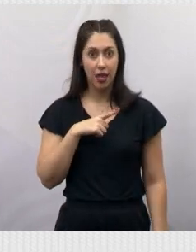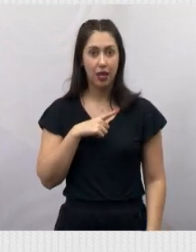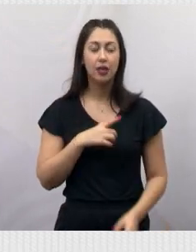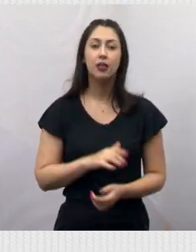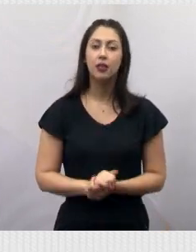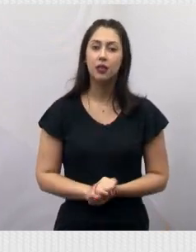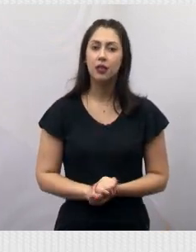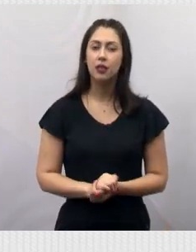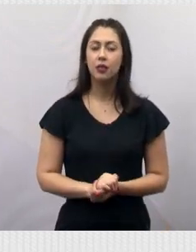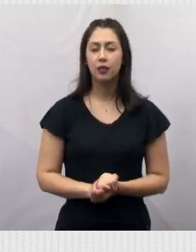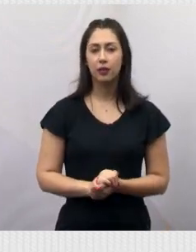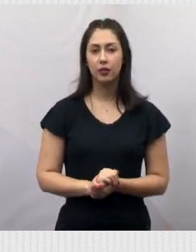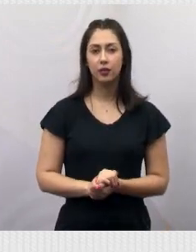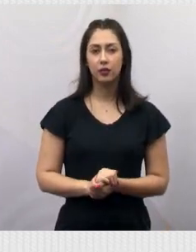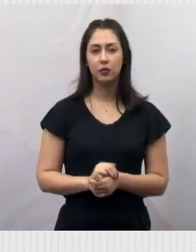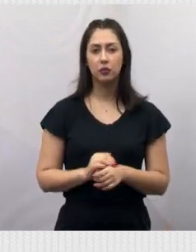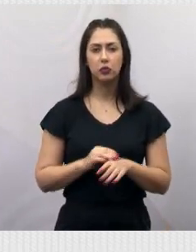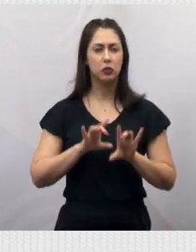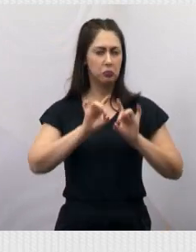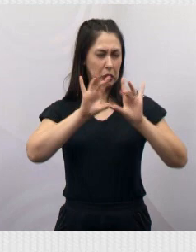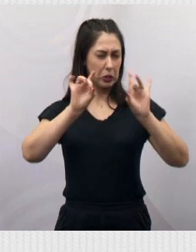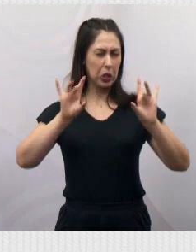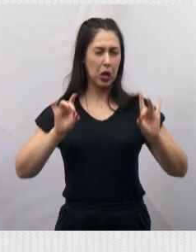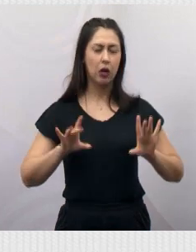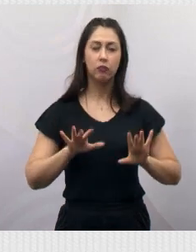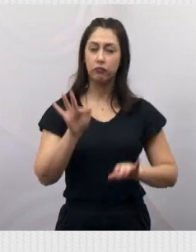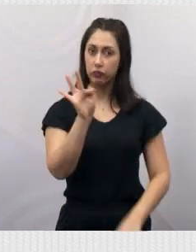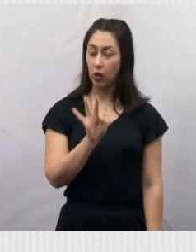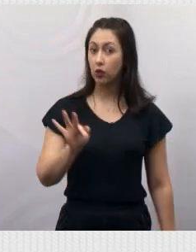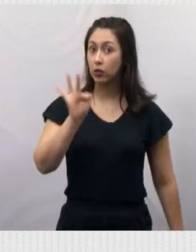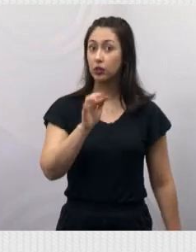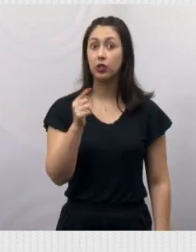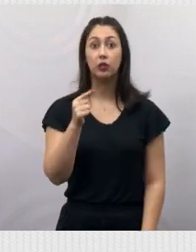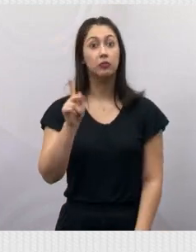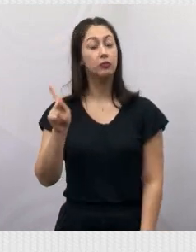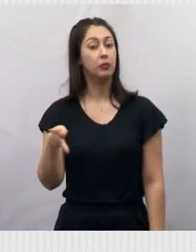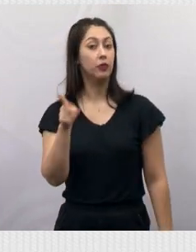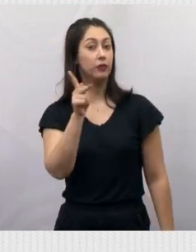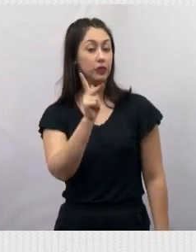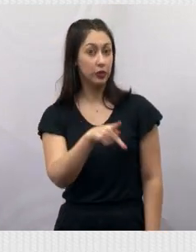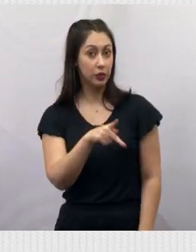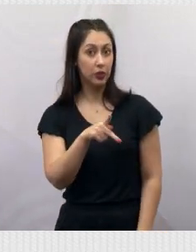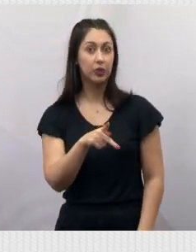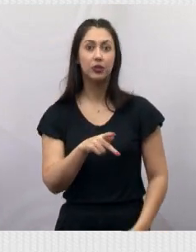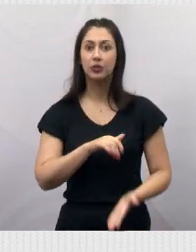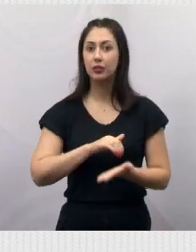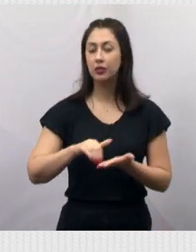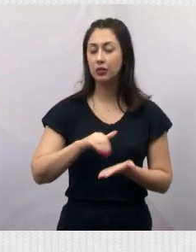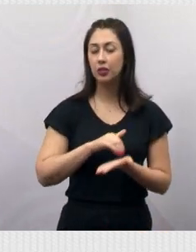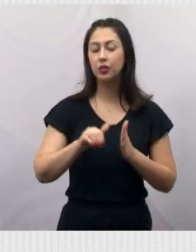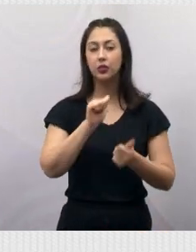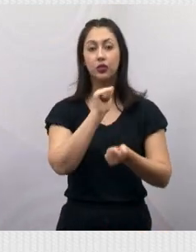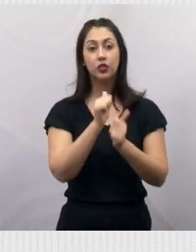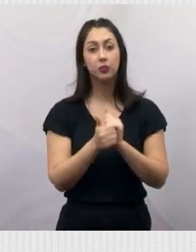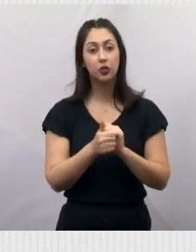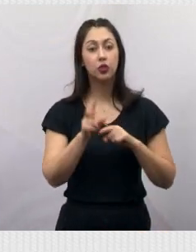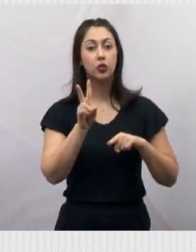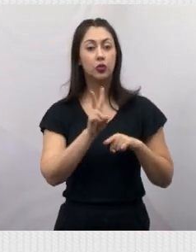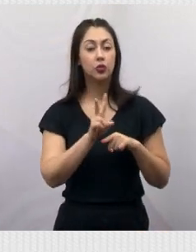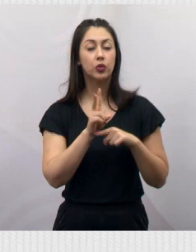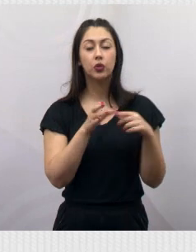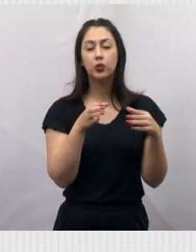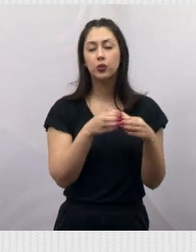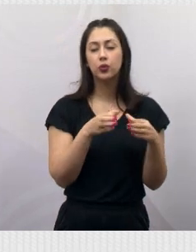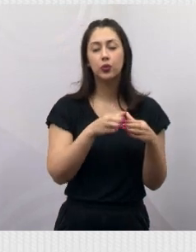Gama Filho. Professor efetivo da Secretaria de Esportes e Recreação, que atua no time do